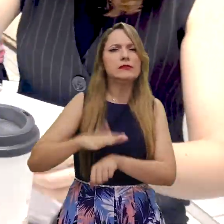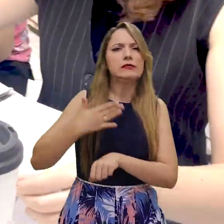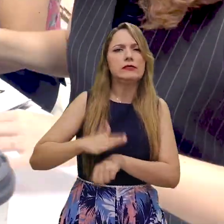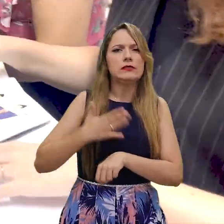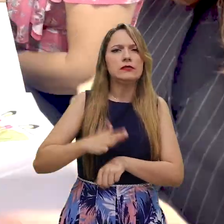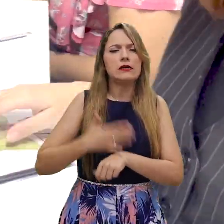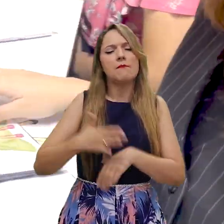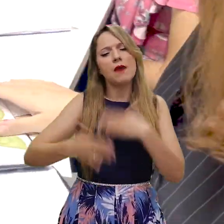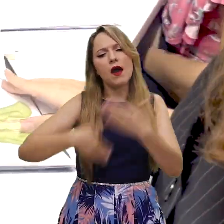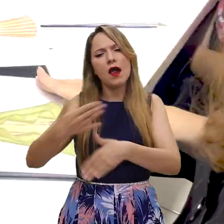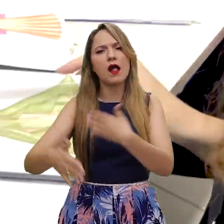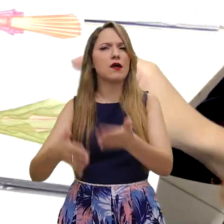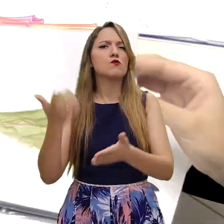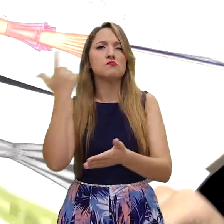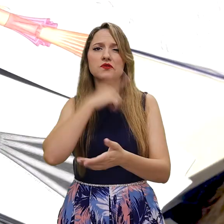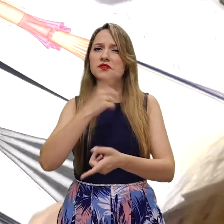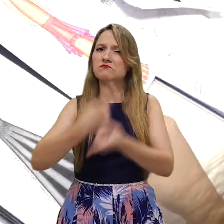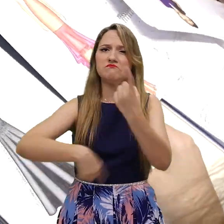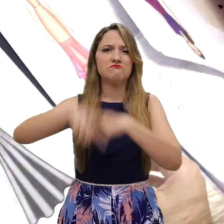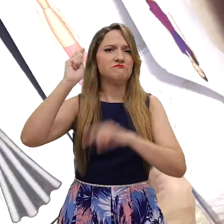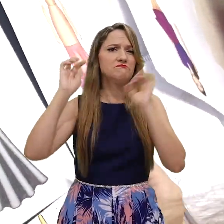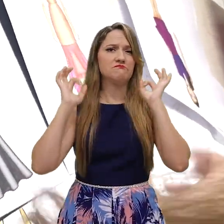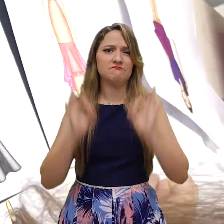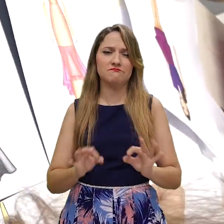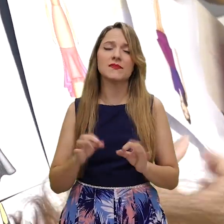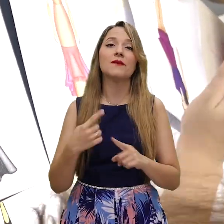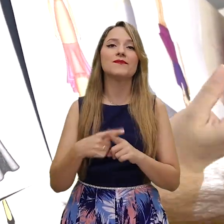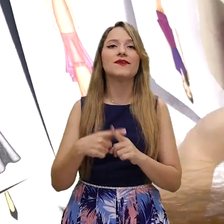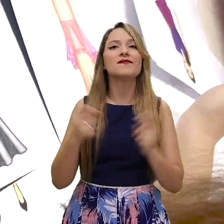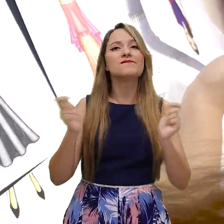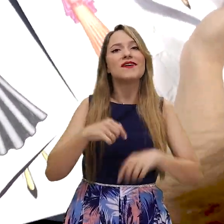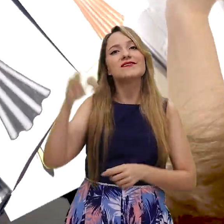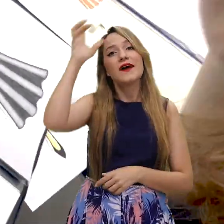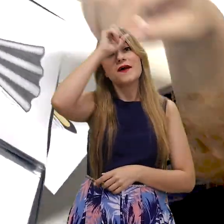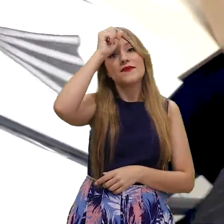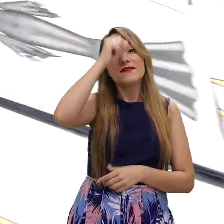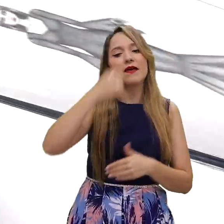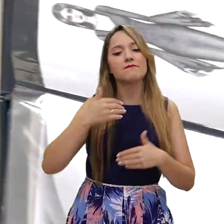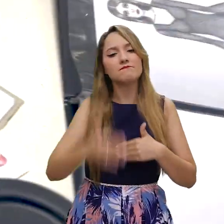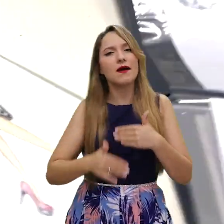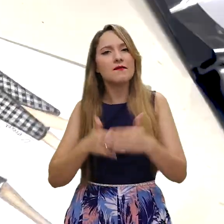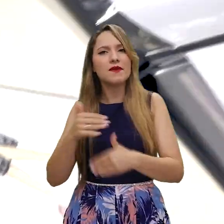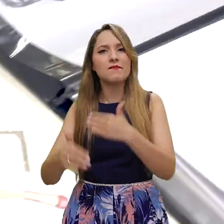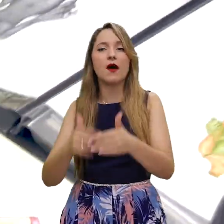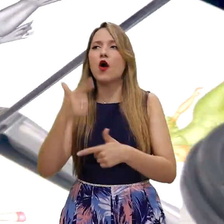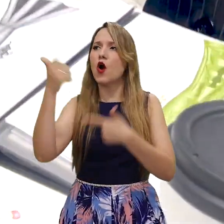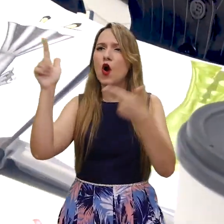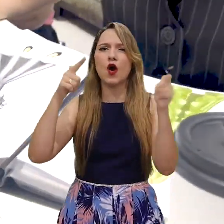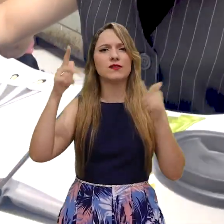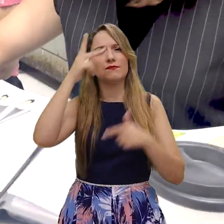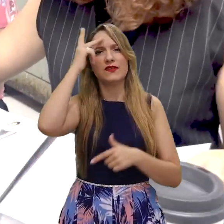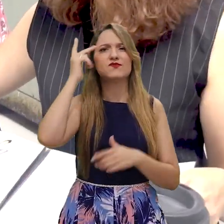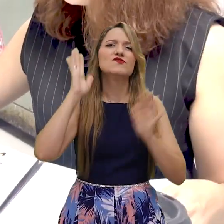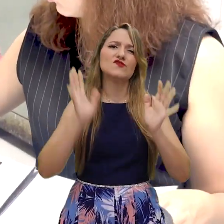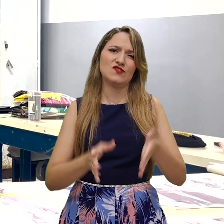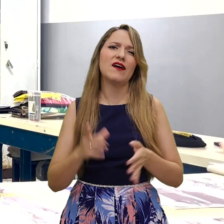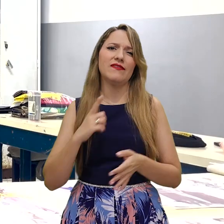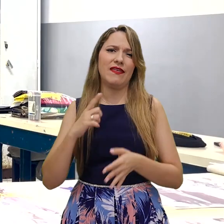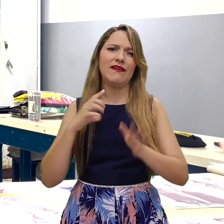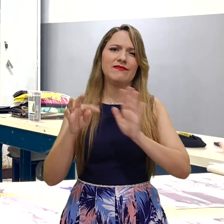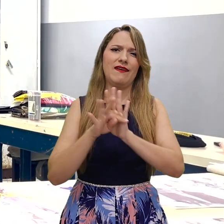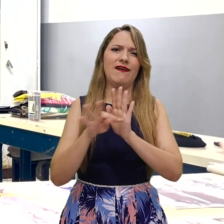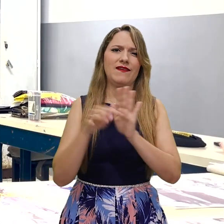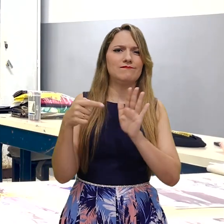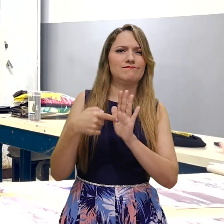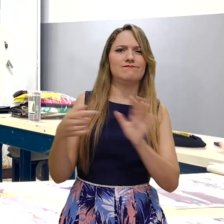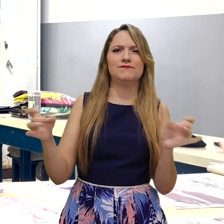longe, porque você está aprendendo através de um caminho que outras pessoas passaram e que testaram.